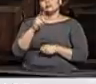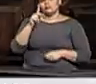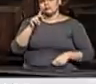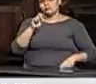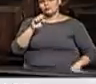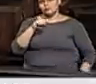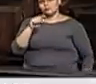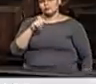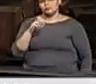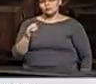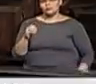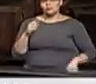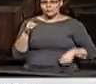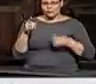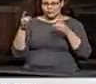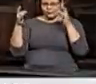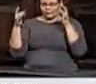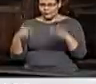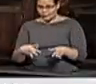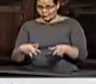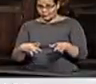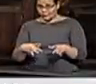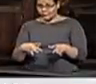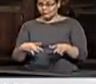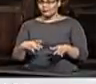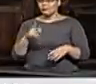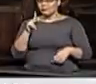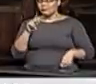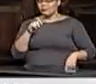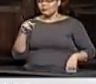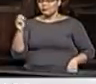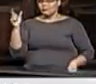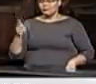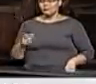Eu acho que ele não pode pedir as contas, porque não, o Estado não tem como pagar.